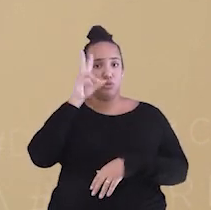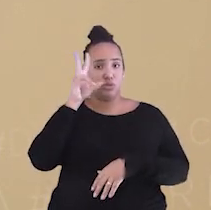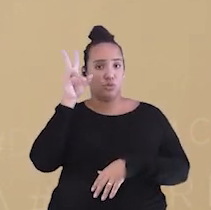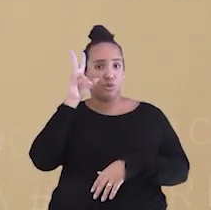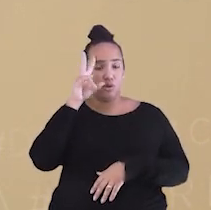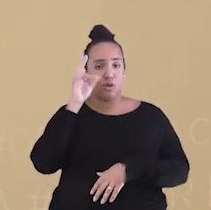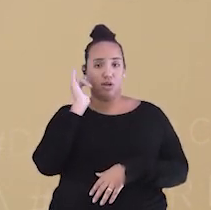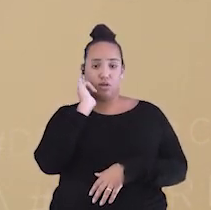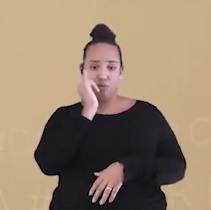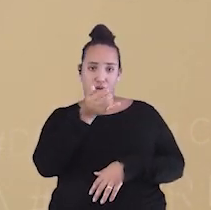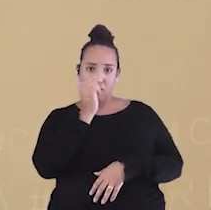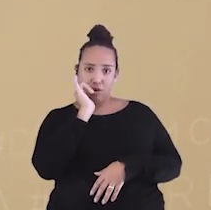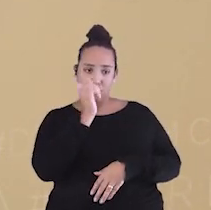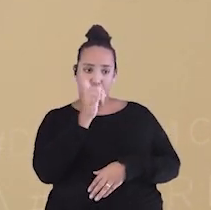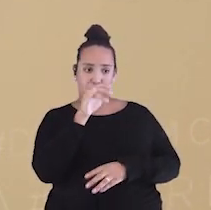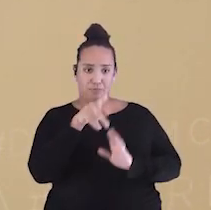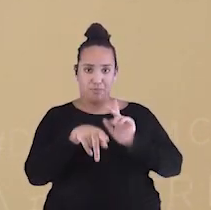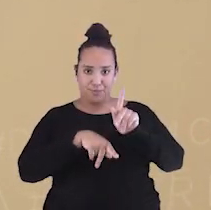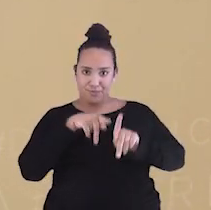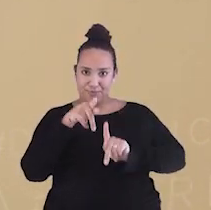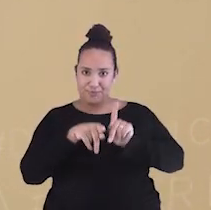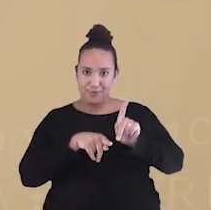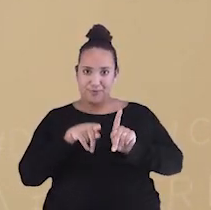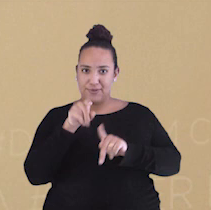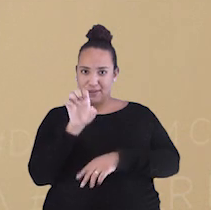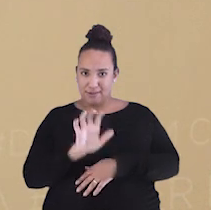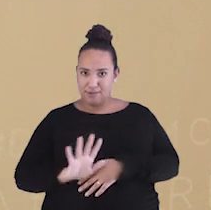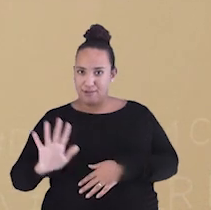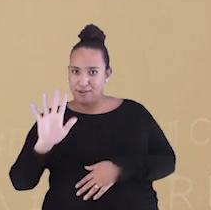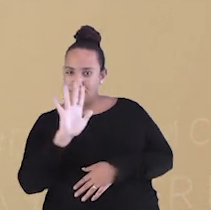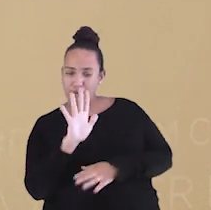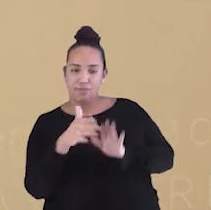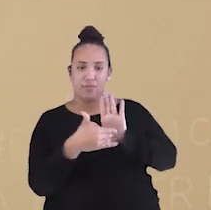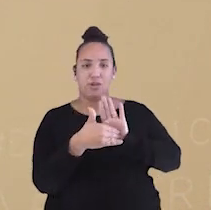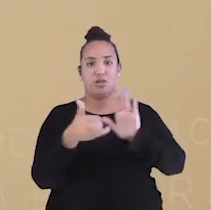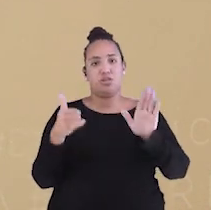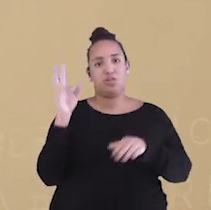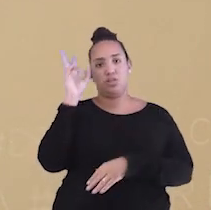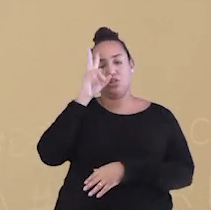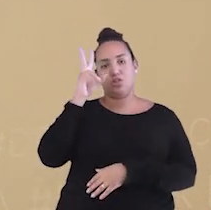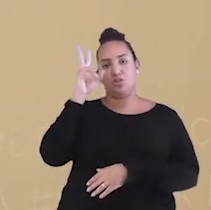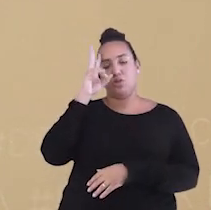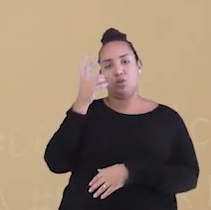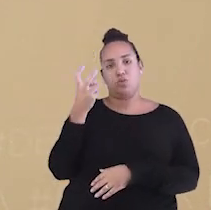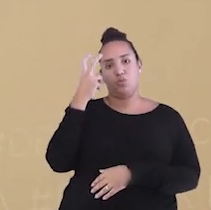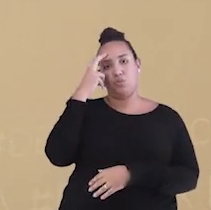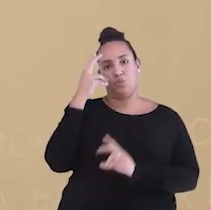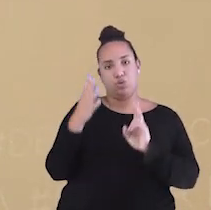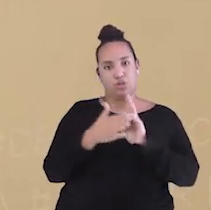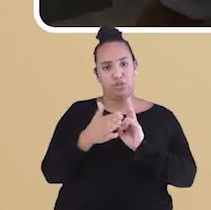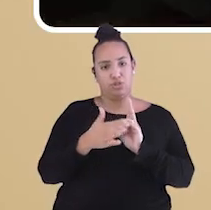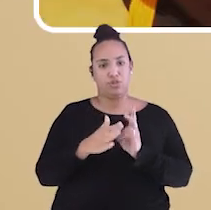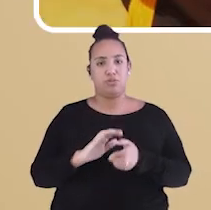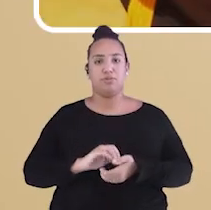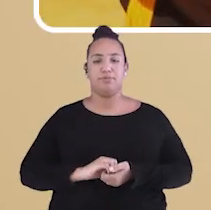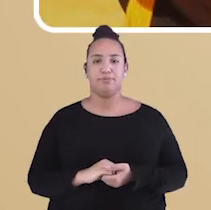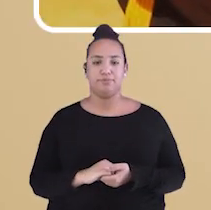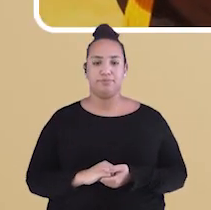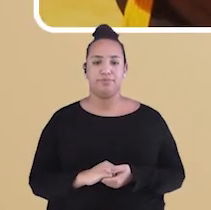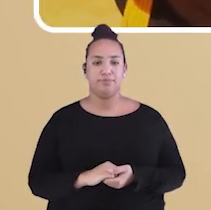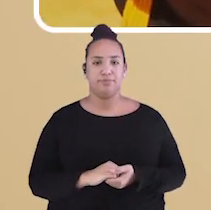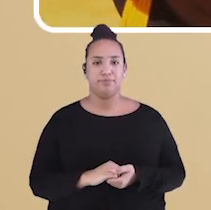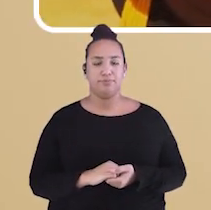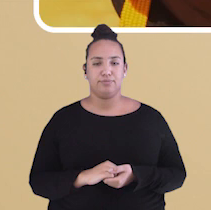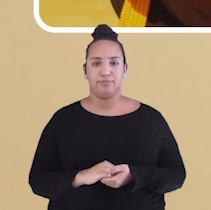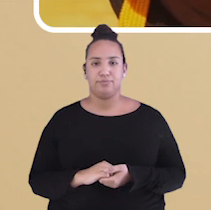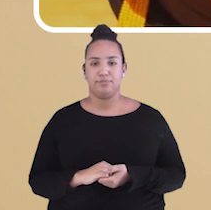foram contadas pelos não indígenas excluem a história e cultura indígena. Vamos ver? Toda